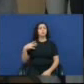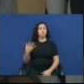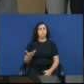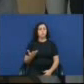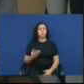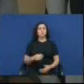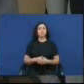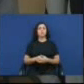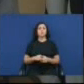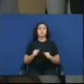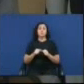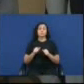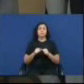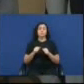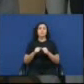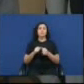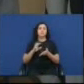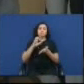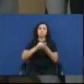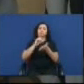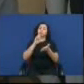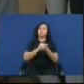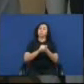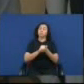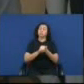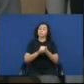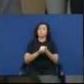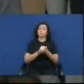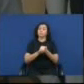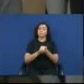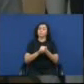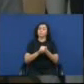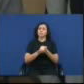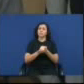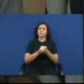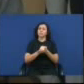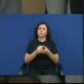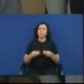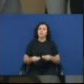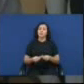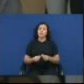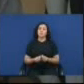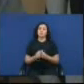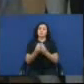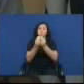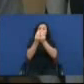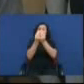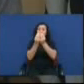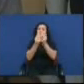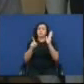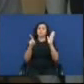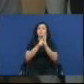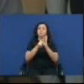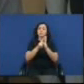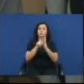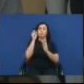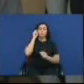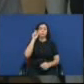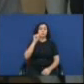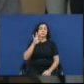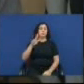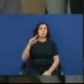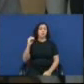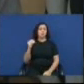Andrade, vereador pelo qual a nossa já tradicional missa com elementos da cultura afro, nesta noite será